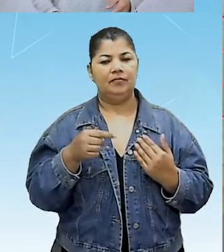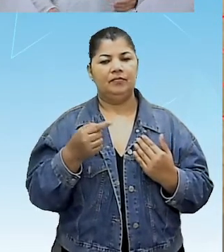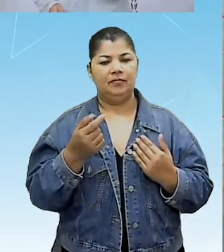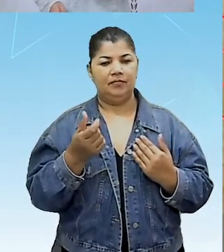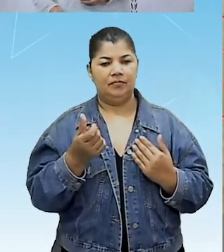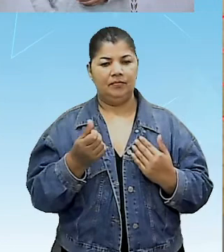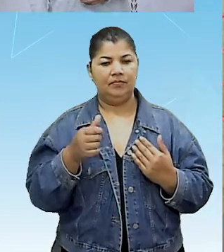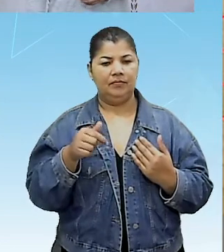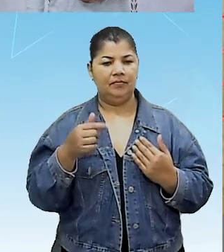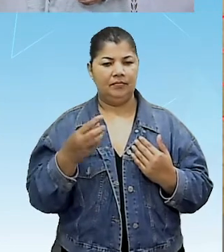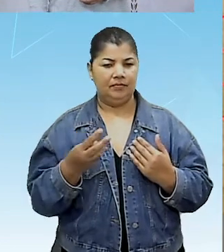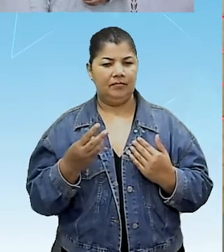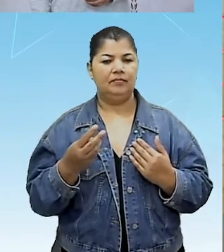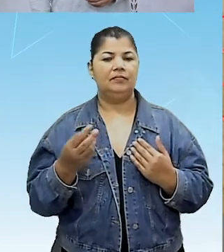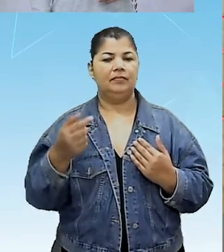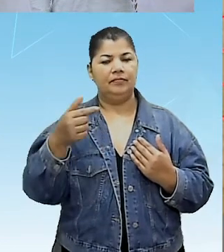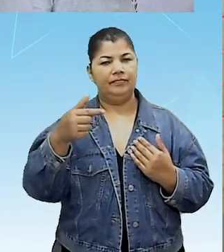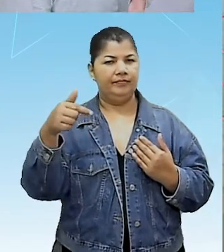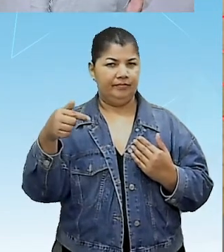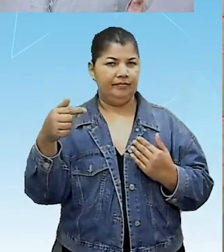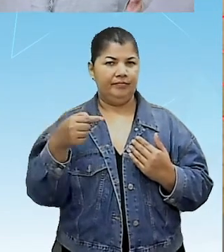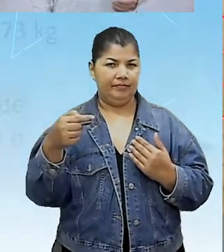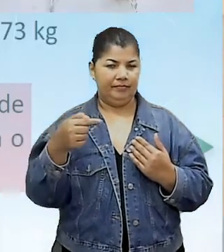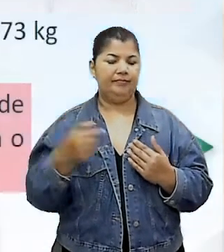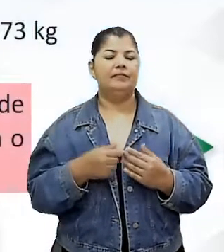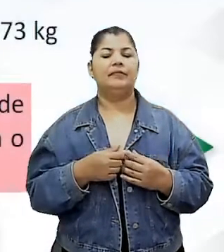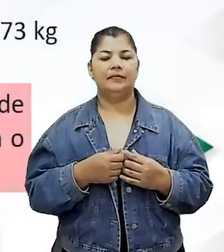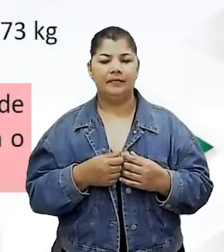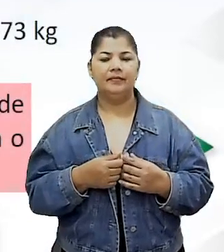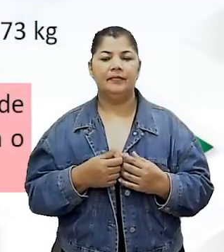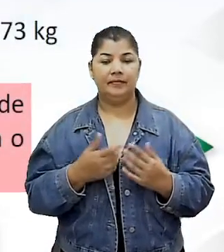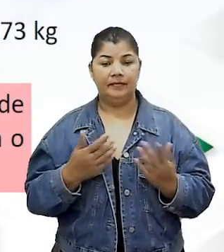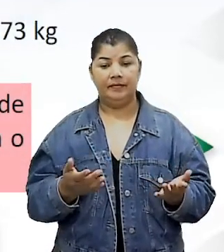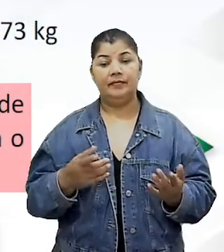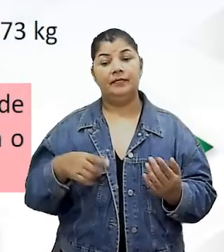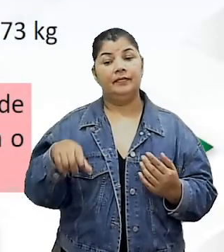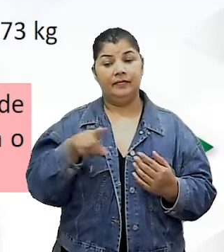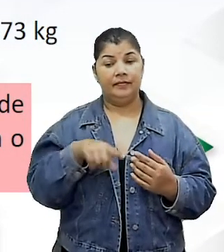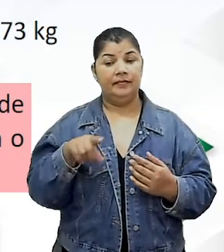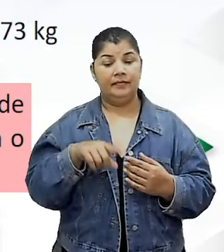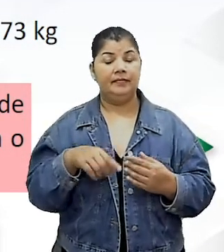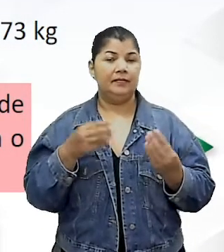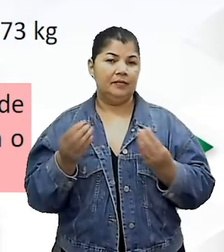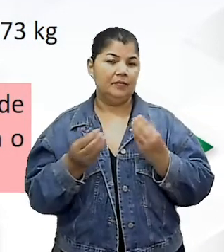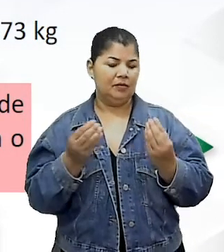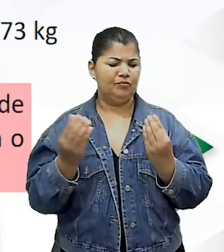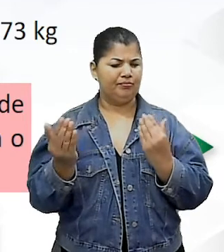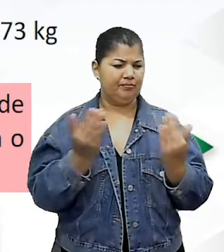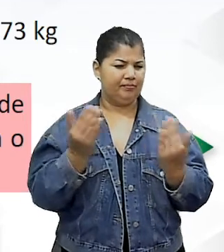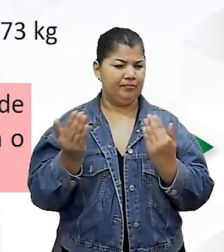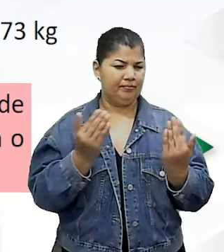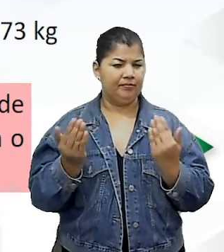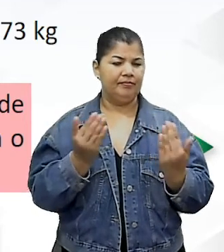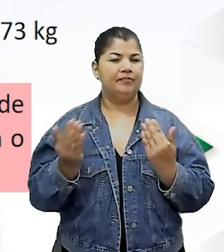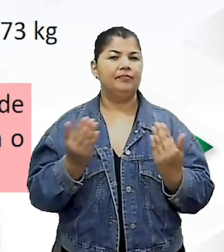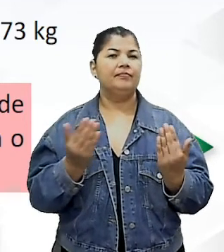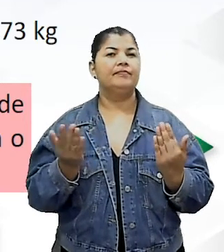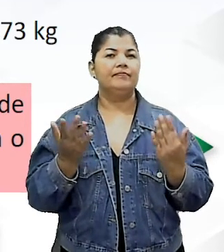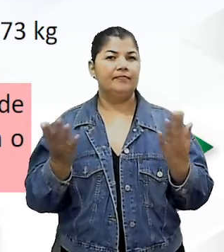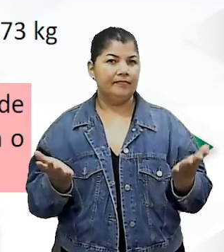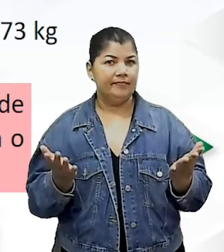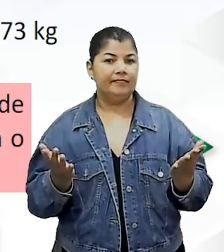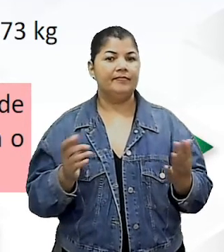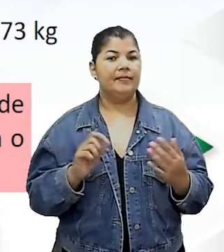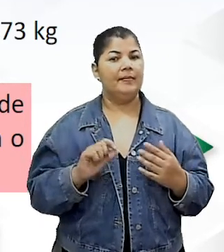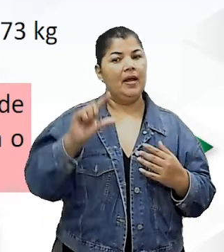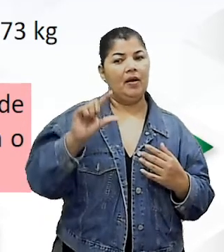1,673 vezes 10 a menos 27. Então, é claro que para fazer a observação entre eles, né, quanto